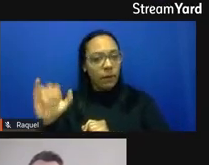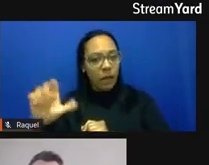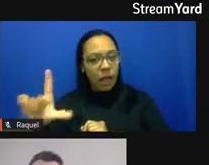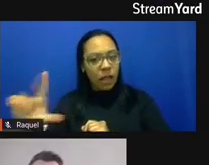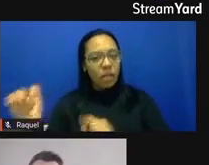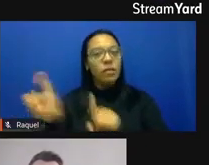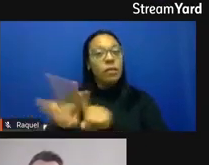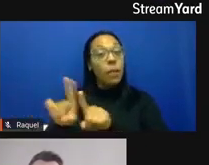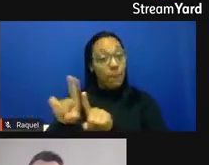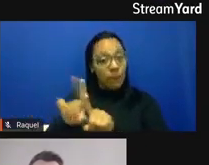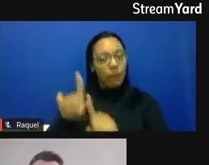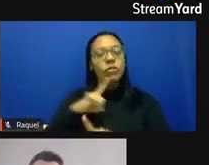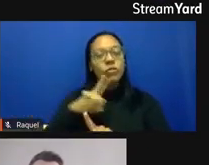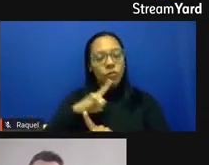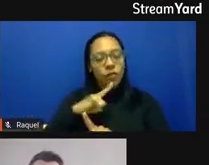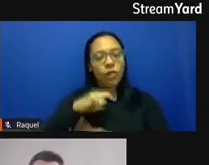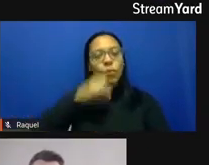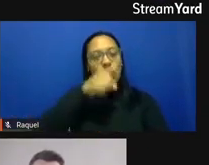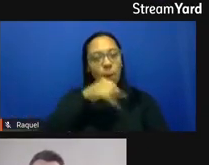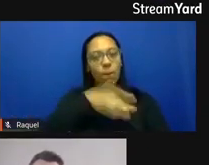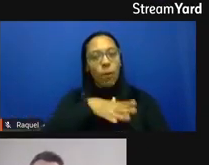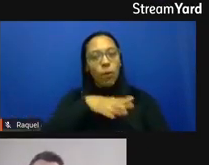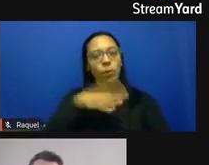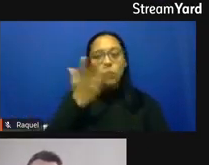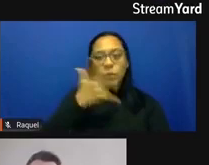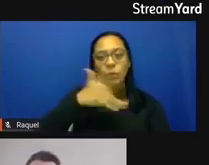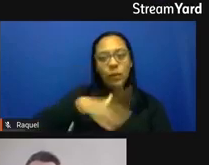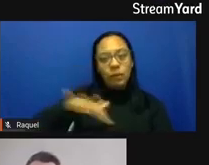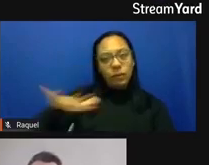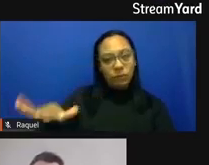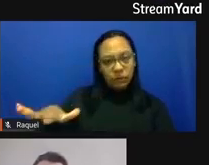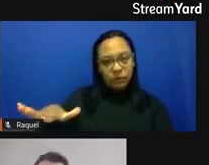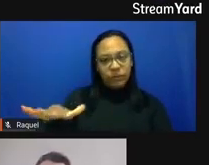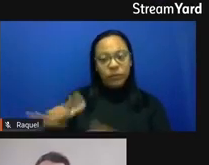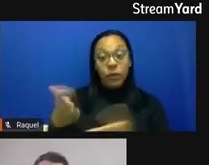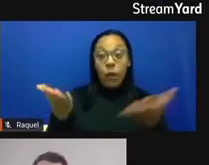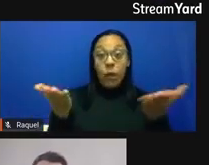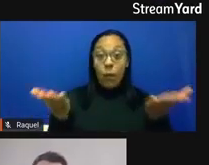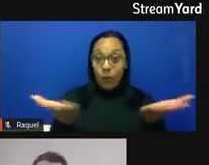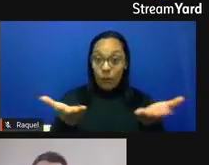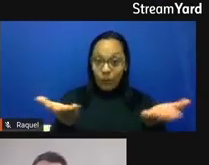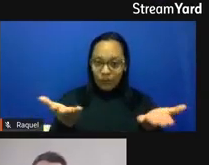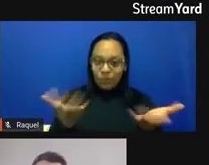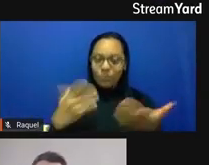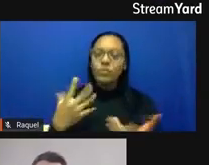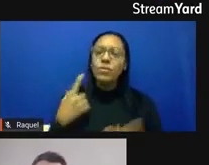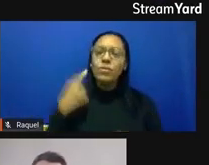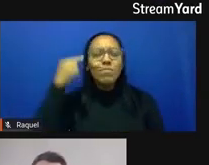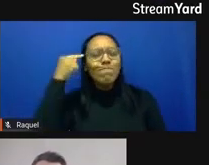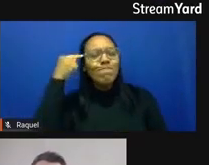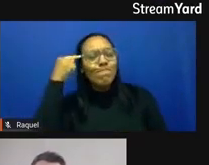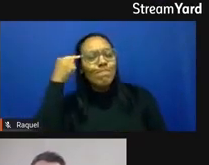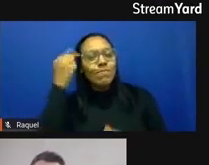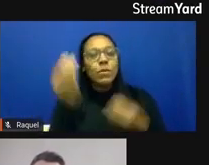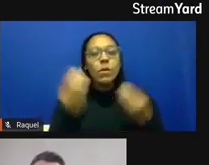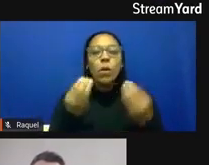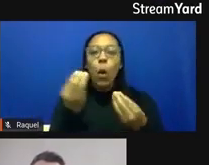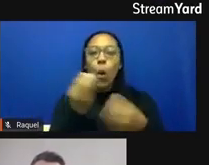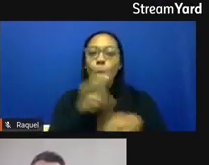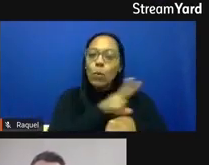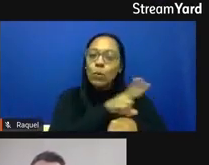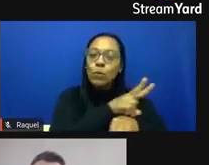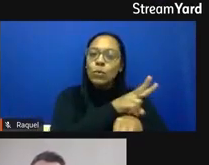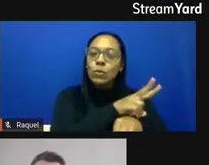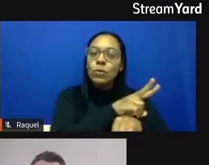infância. Então, hoje a gente busca também pensar sobre como proteger